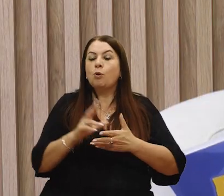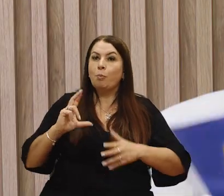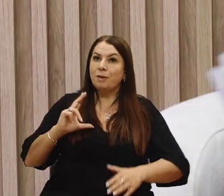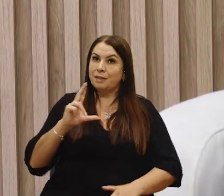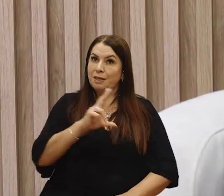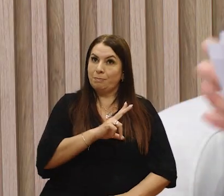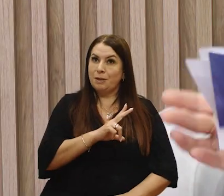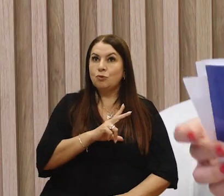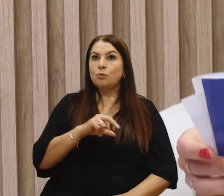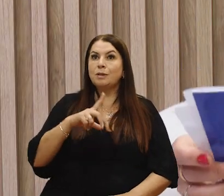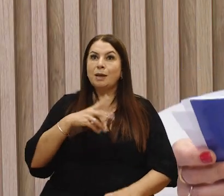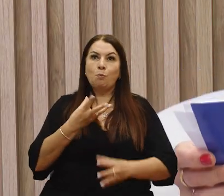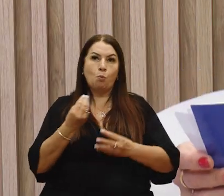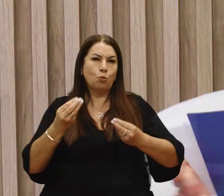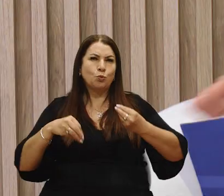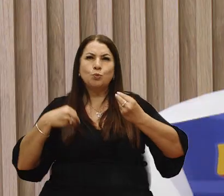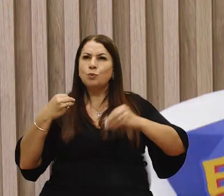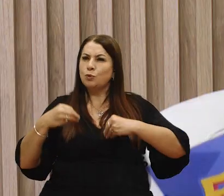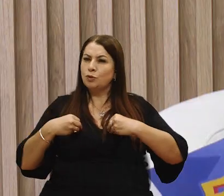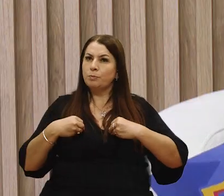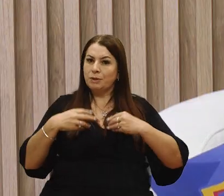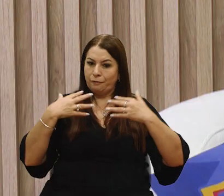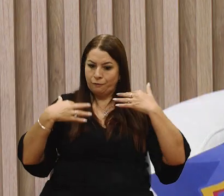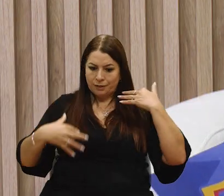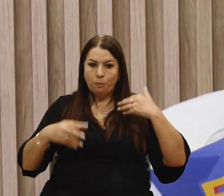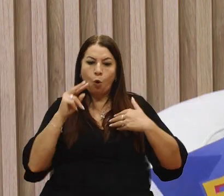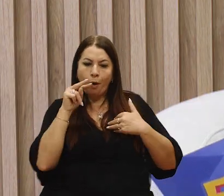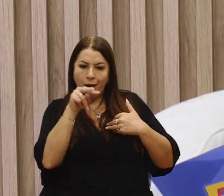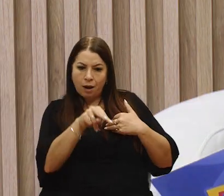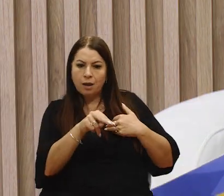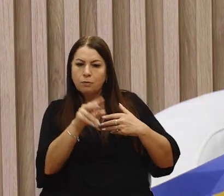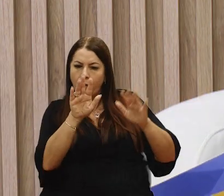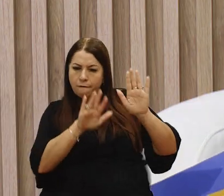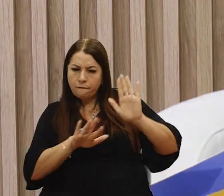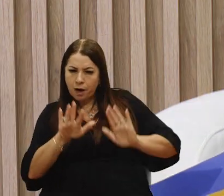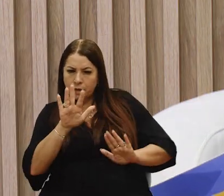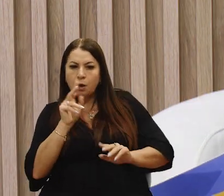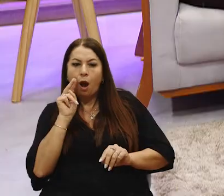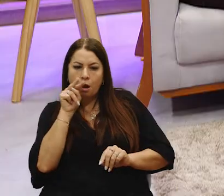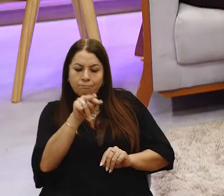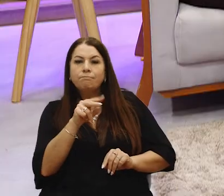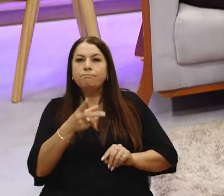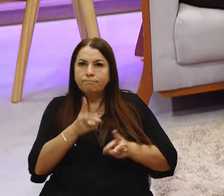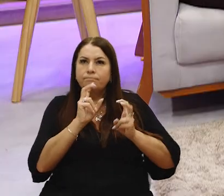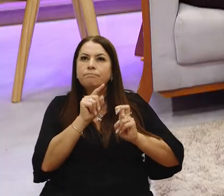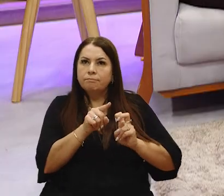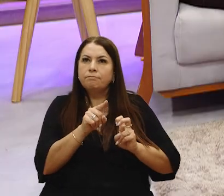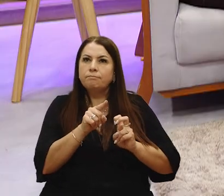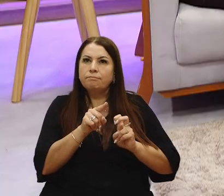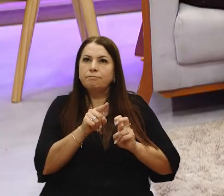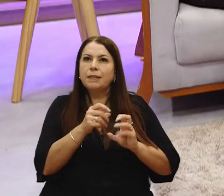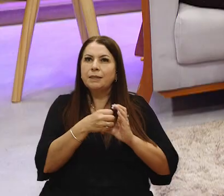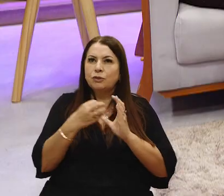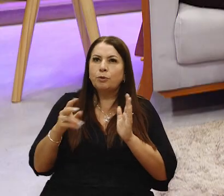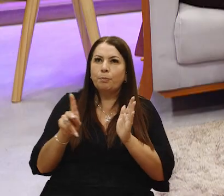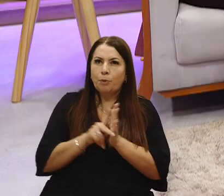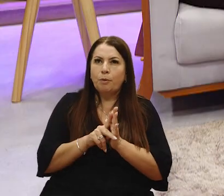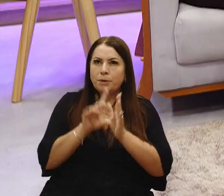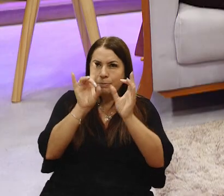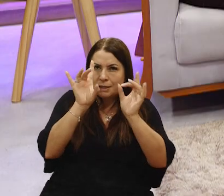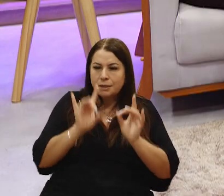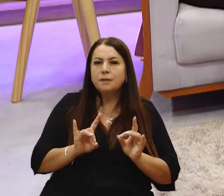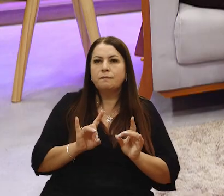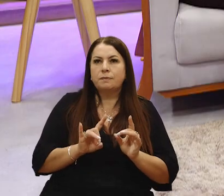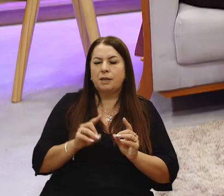que era lipedema ou foi uma surpresa, uma coisa nova para ti quando tu descobriu, não conhecia? Eu acompanhava algumas influências